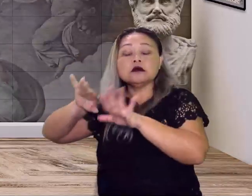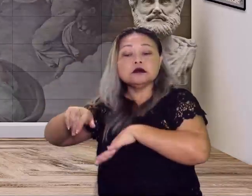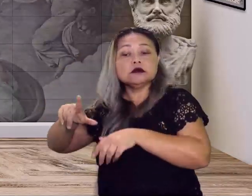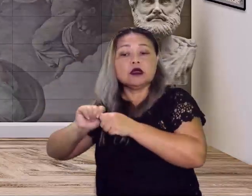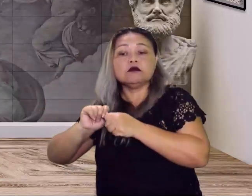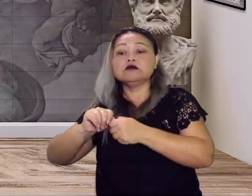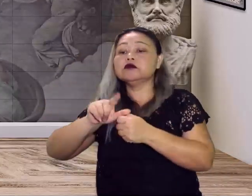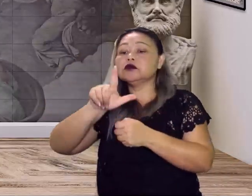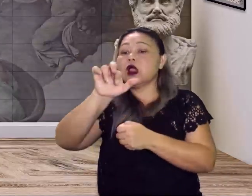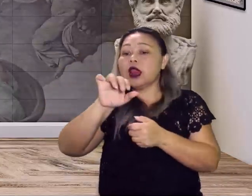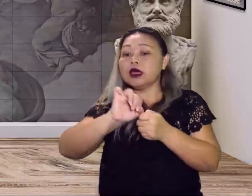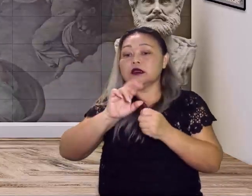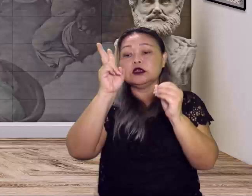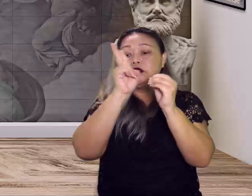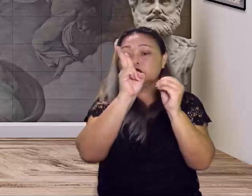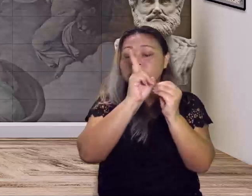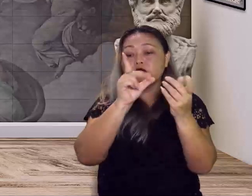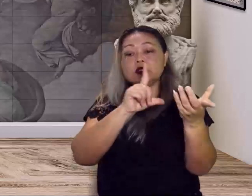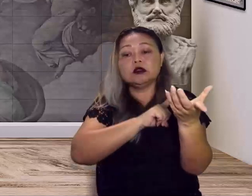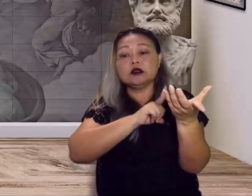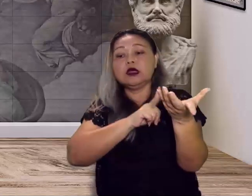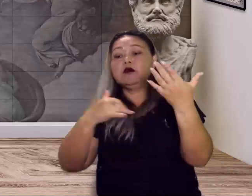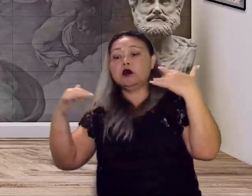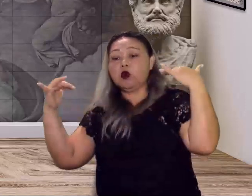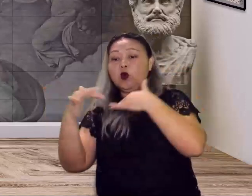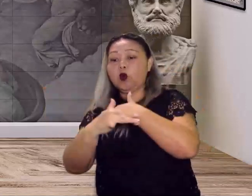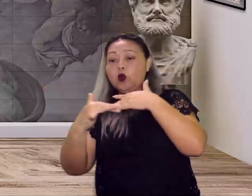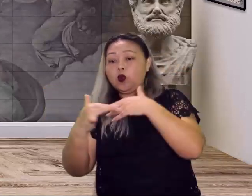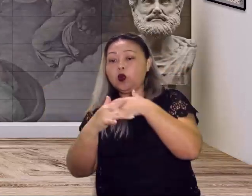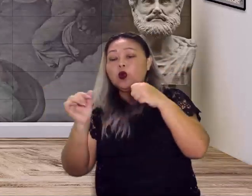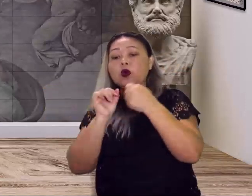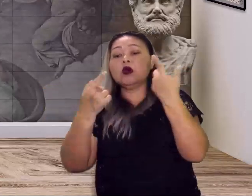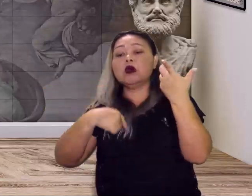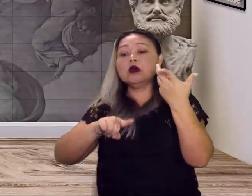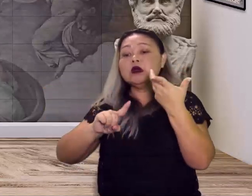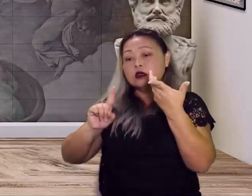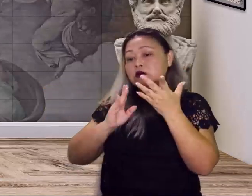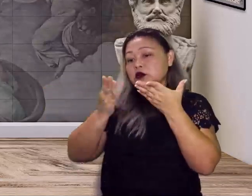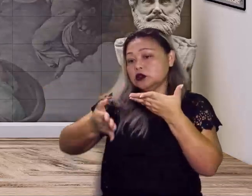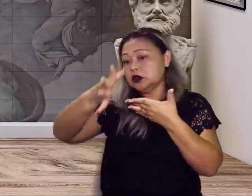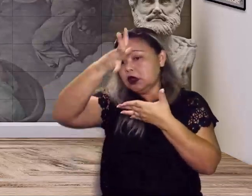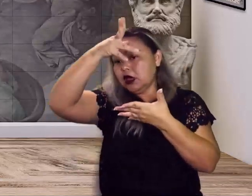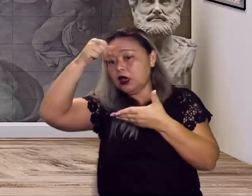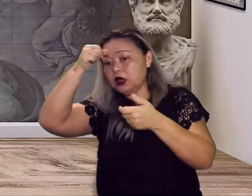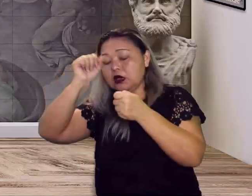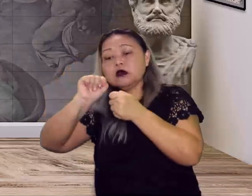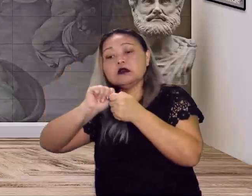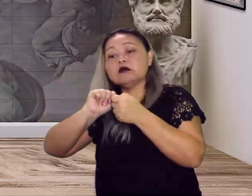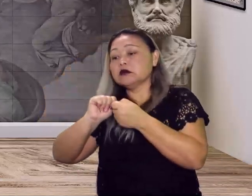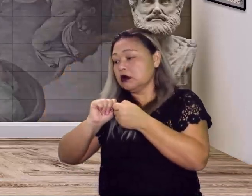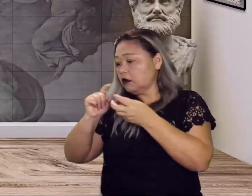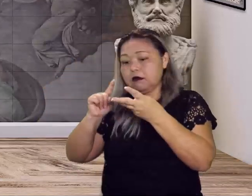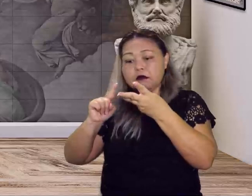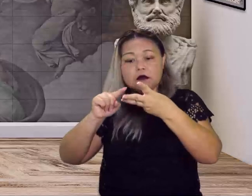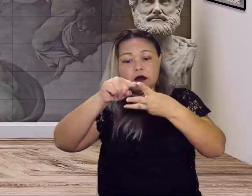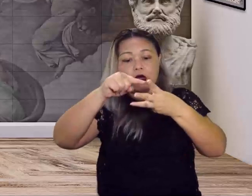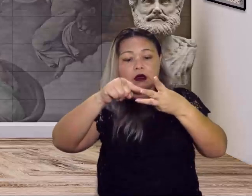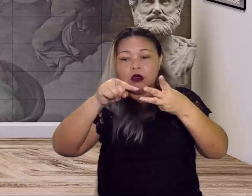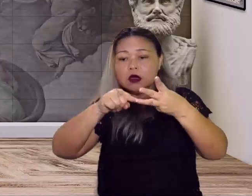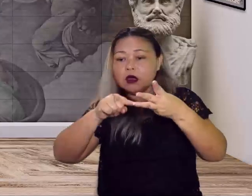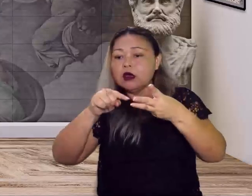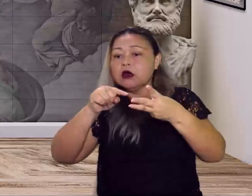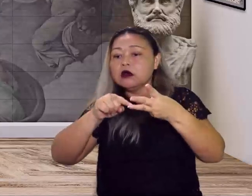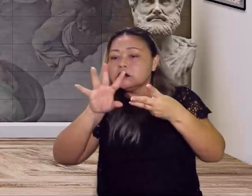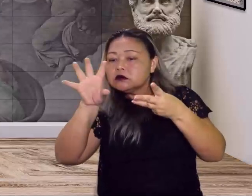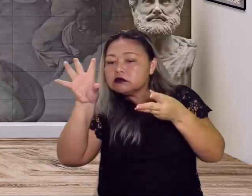sentido da mata, né? Da Amazônia, e algumas lendas africanas. Por isso que nós colocamos nessas aulas